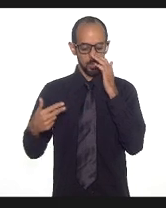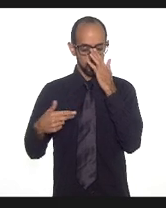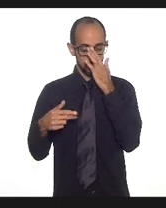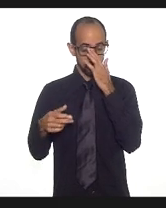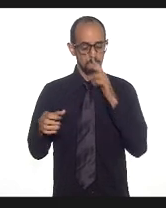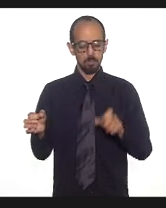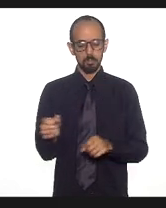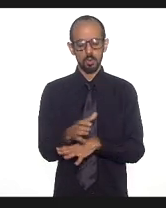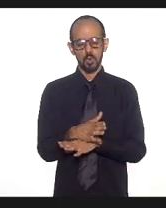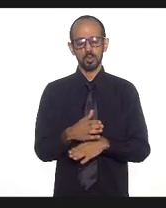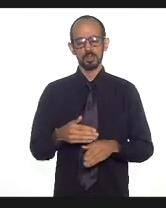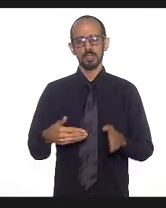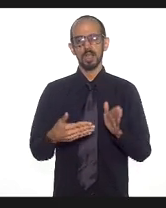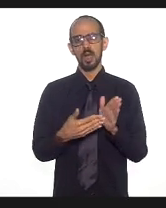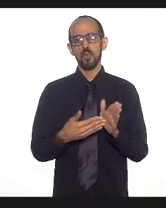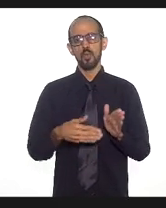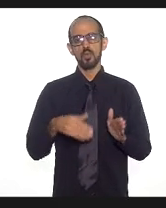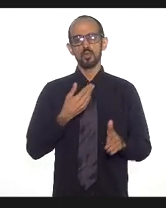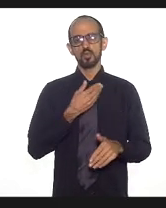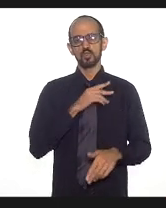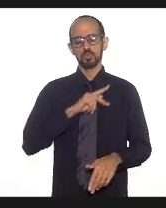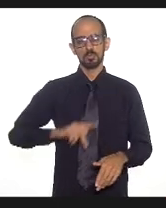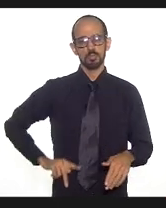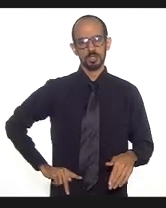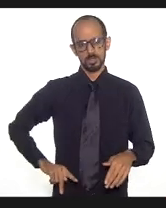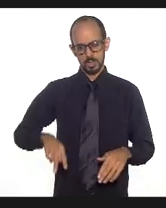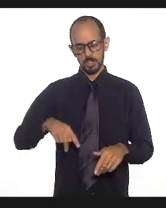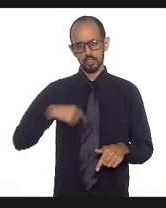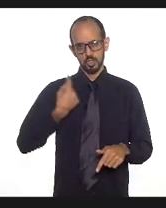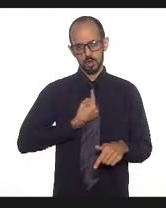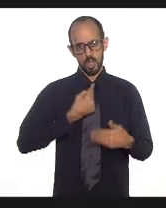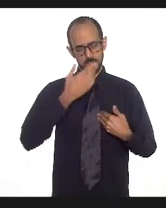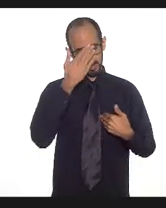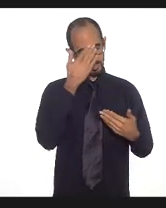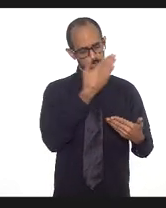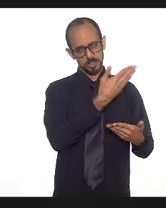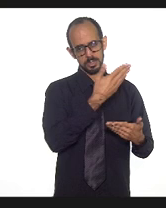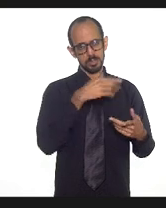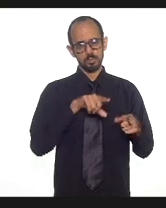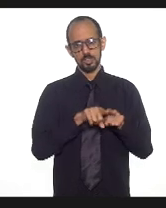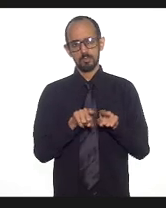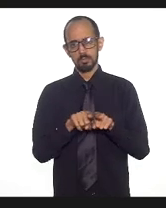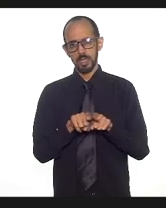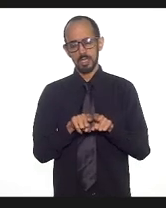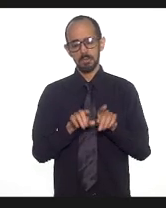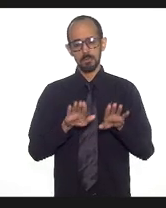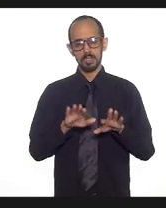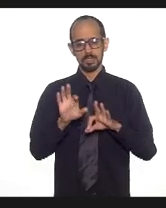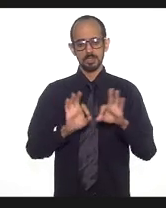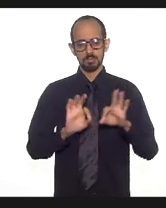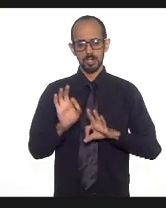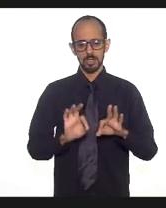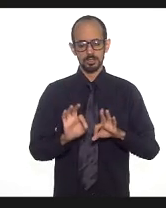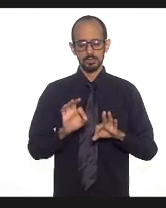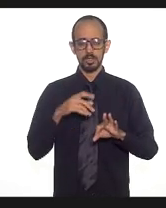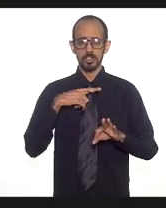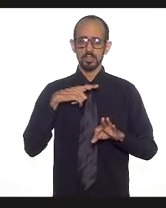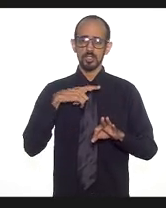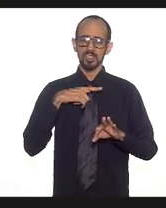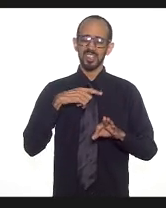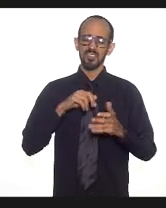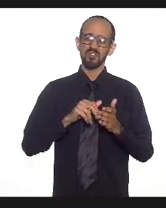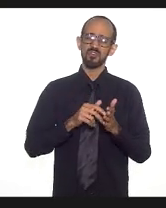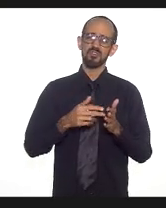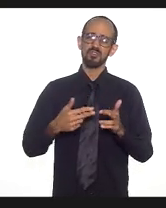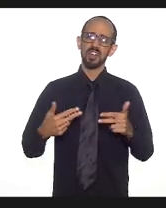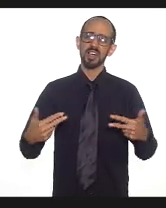gestão, inclusive, a gente agradece. E nesse planejamento a gente tem realmente muitas discussões a serem feitas.